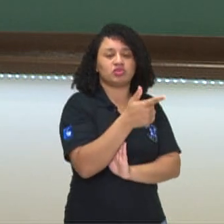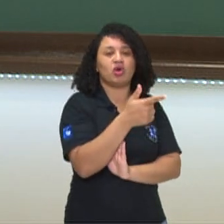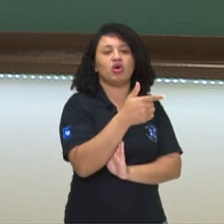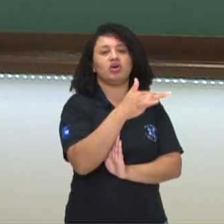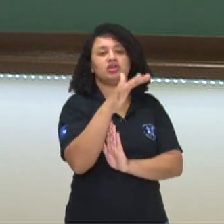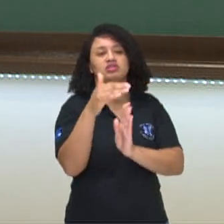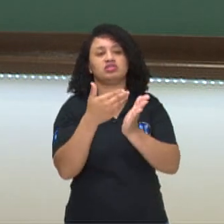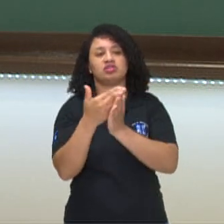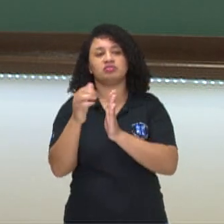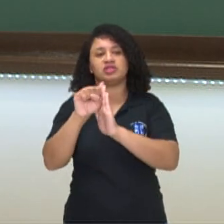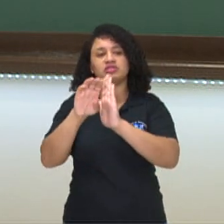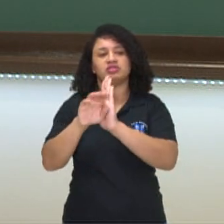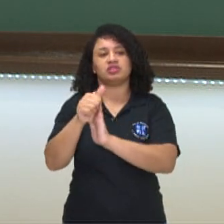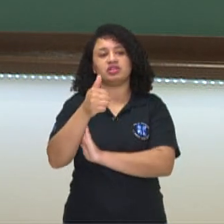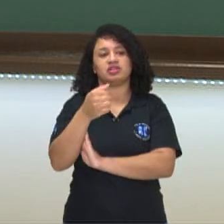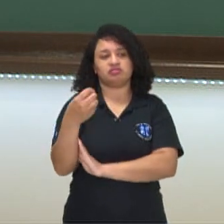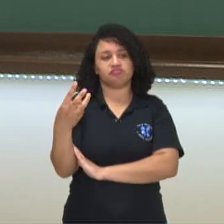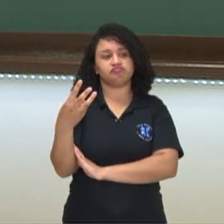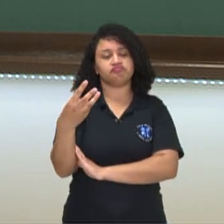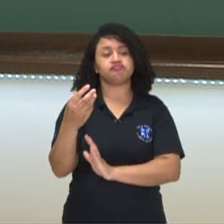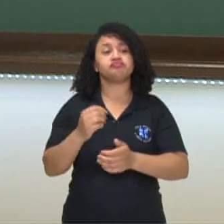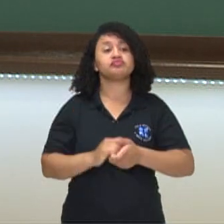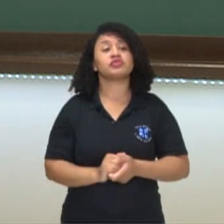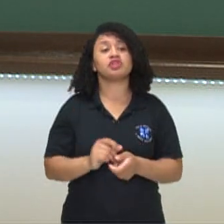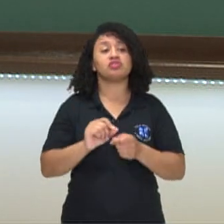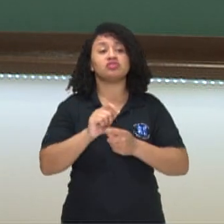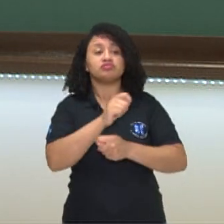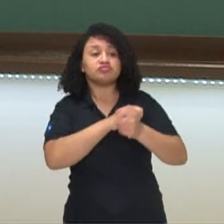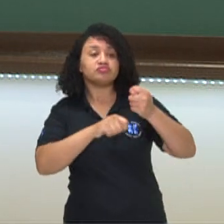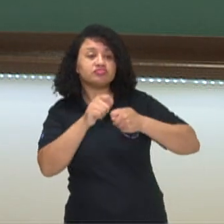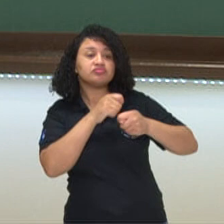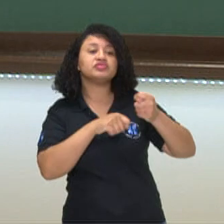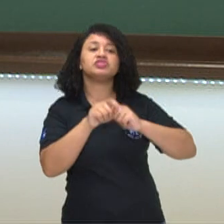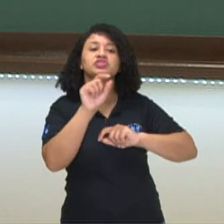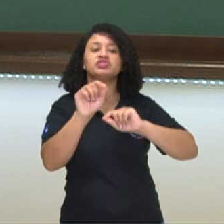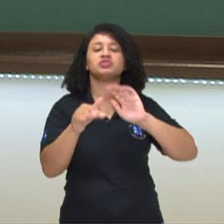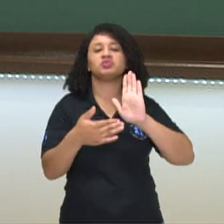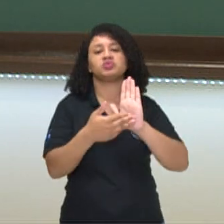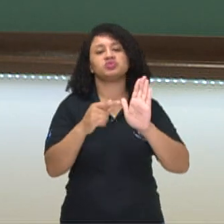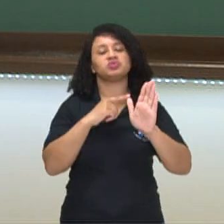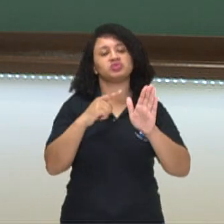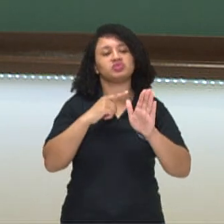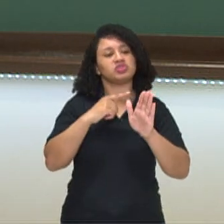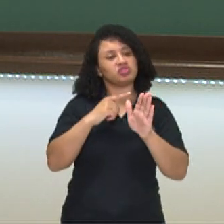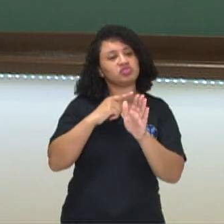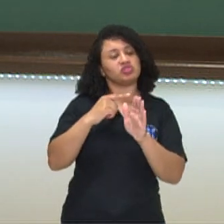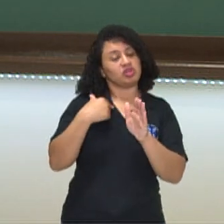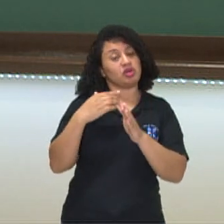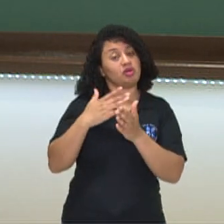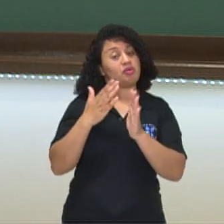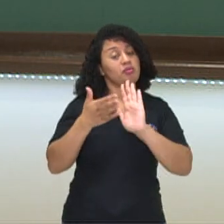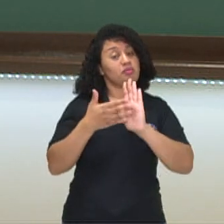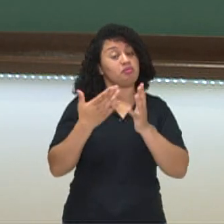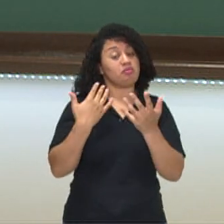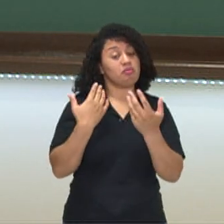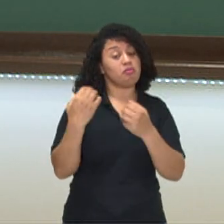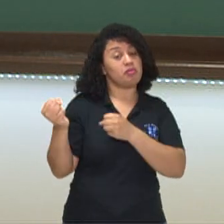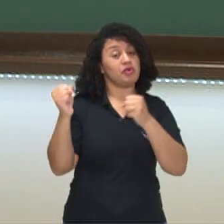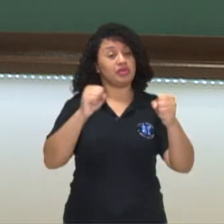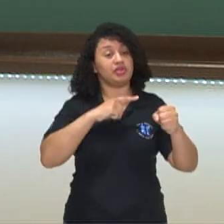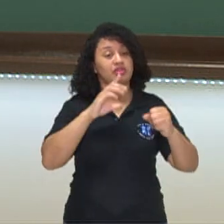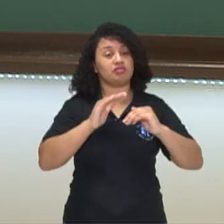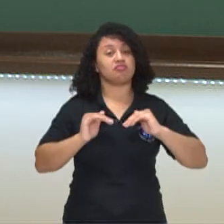vai centralizando a administração dessas terras conquistadas em suas mãos, aumentando assim o seu poder, né?